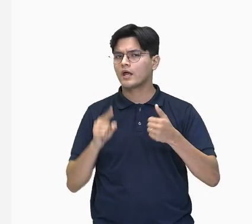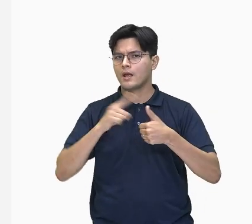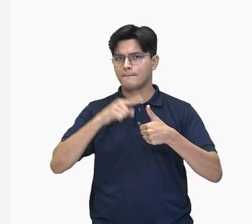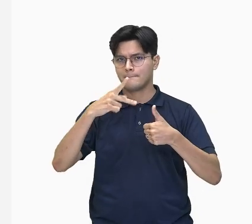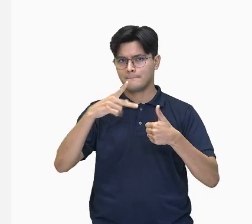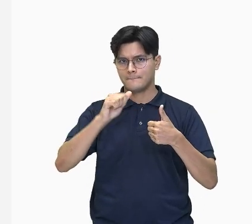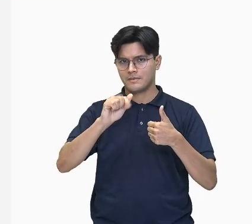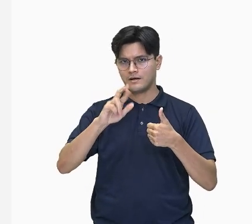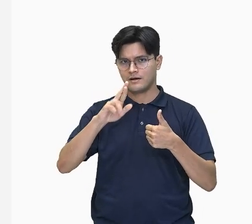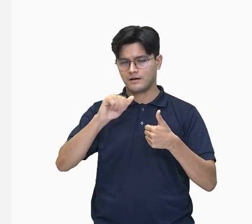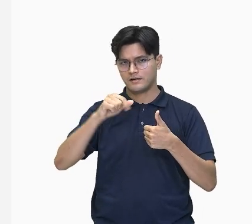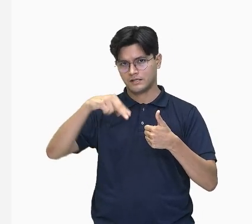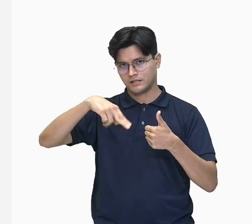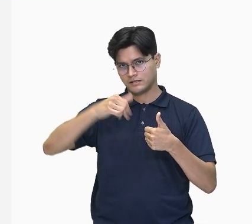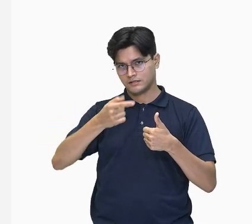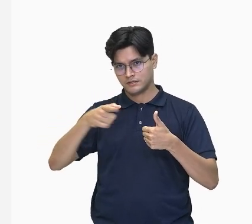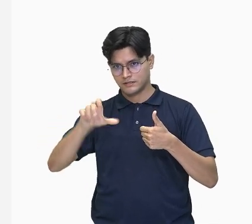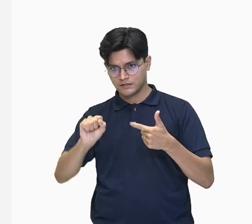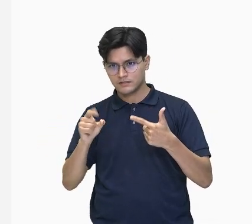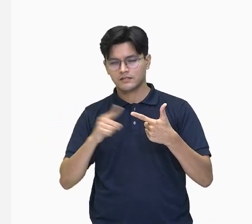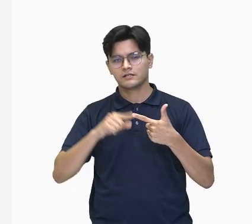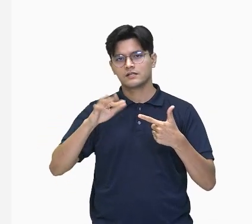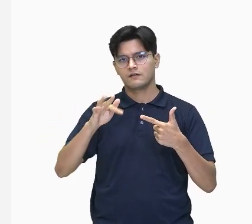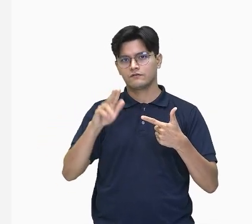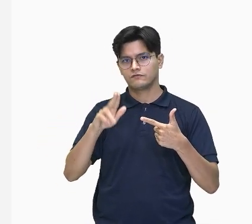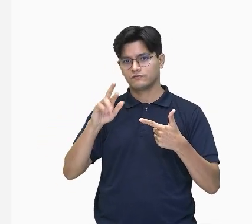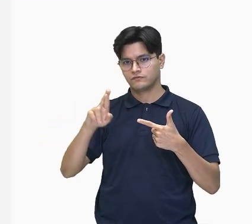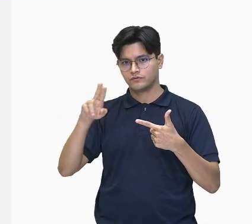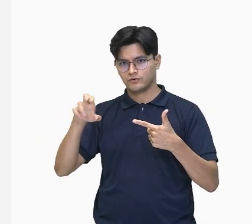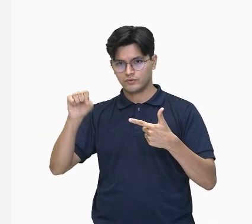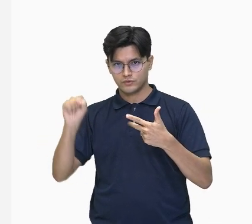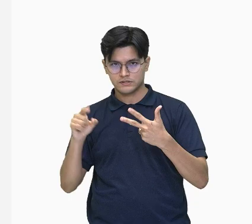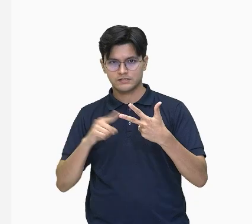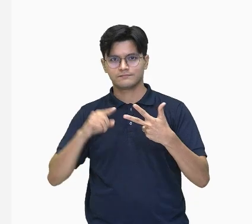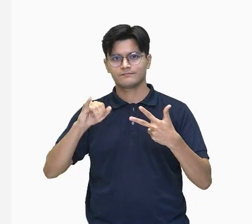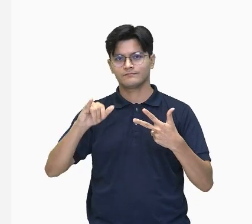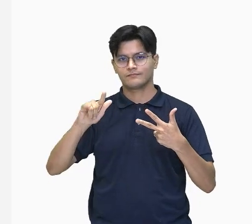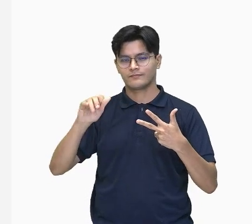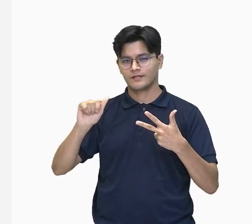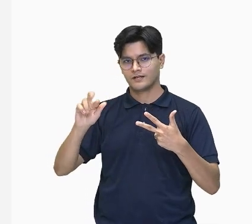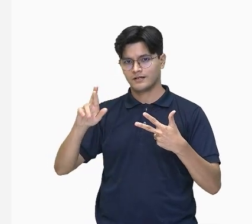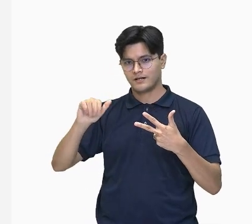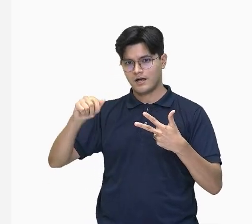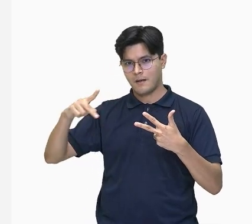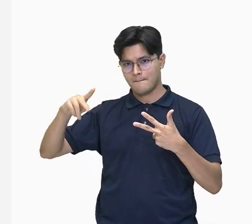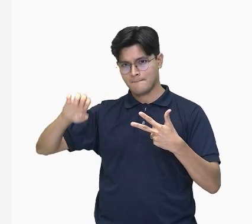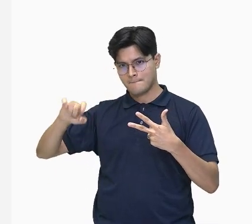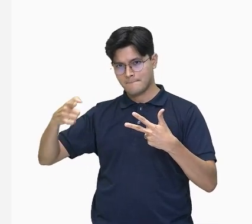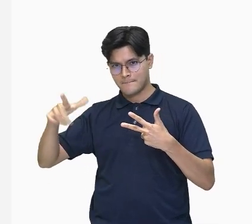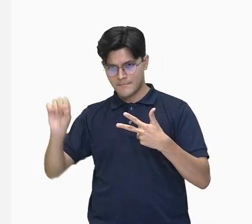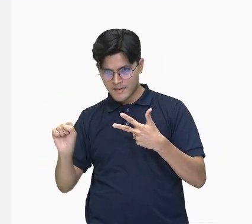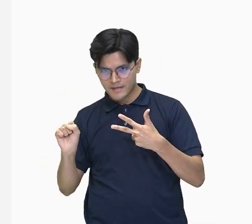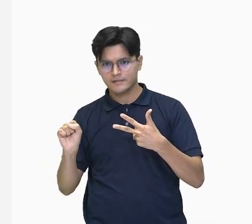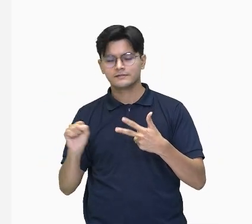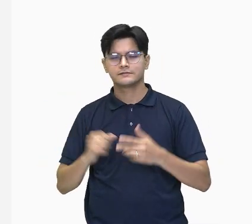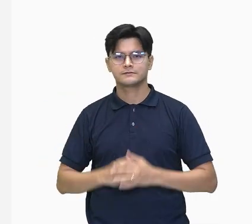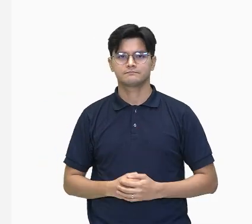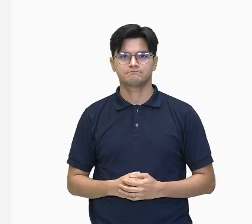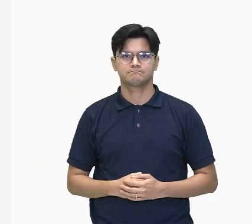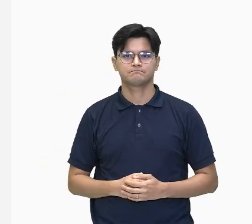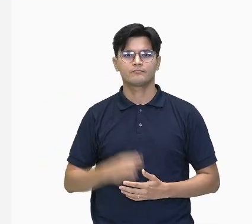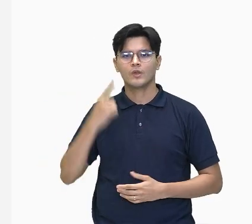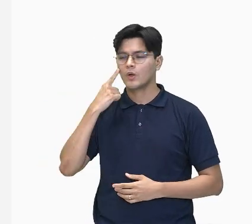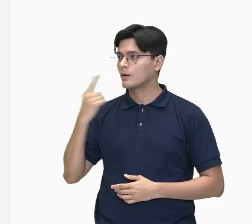paranás, os furos e os igarapés. Bom, esse termo, gente, Paraná, ele é um termo de